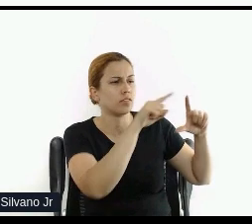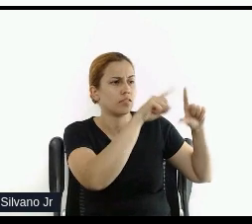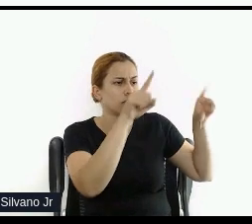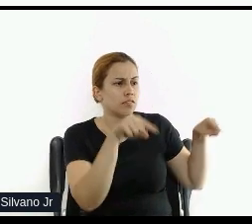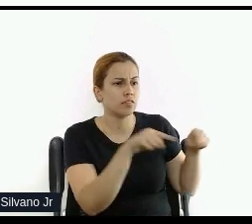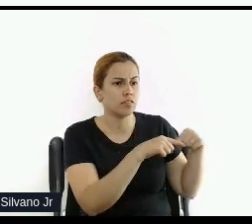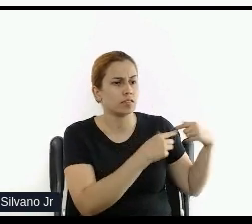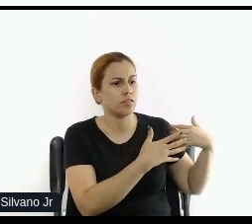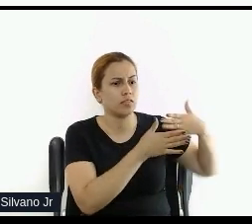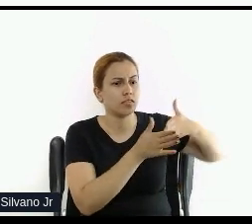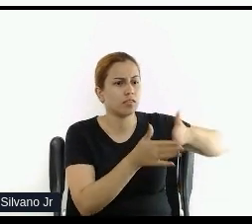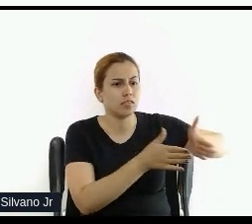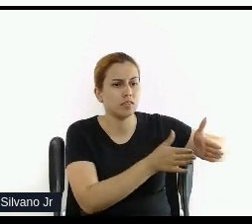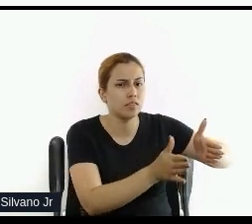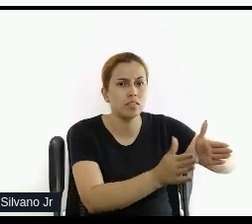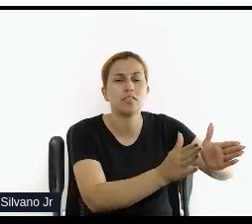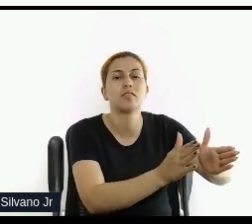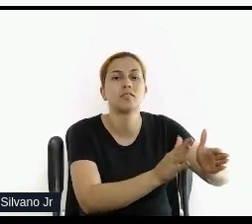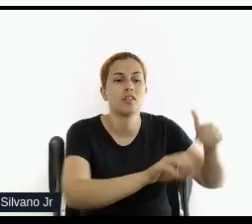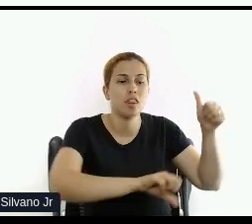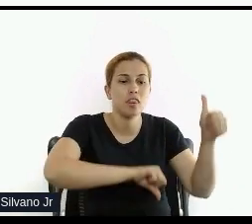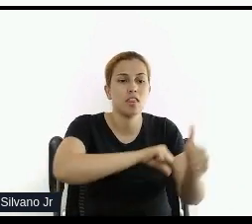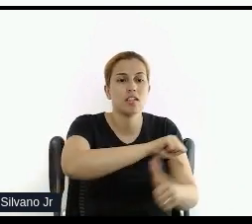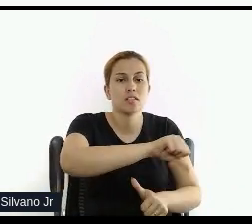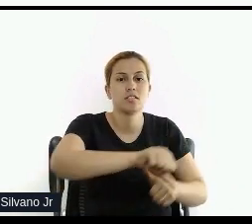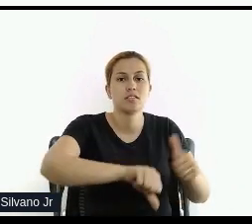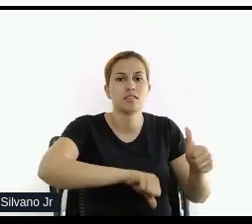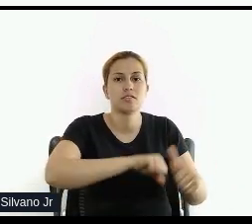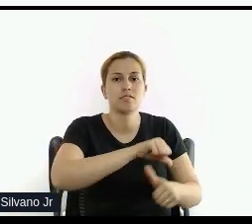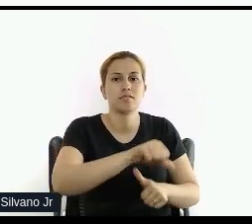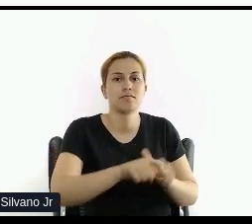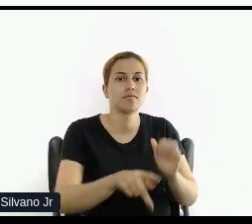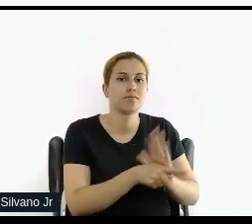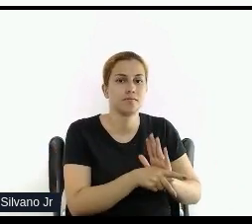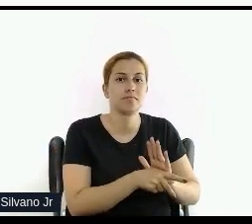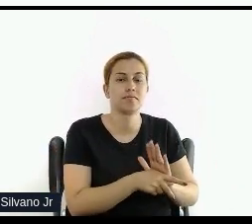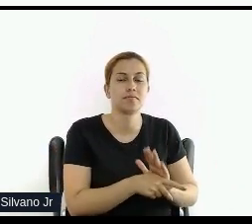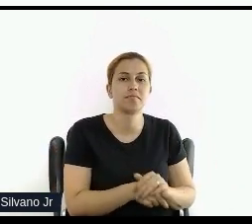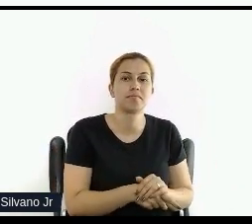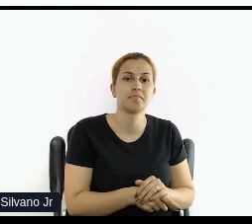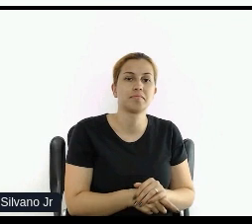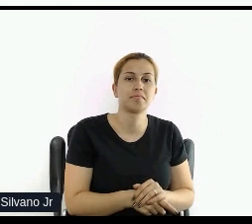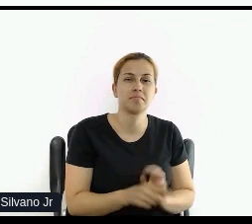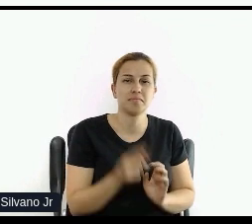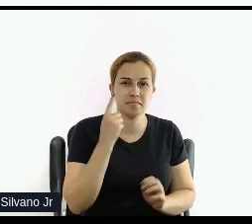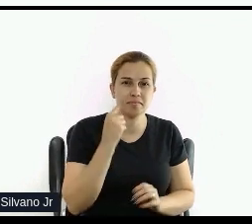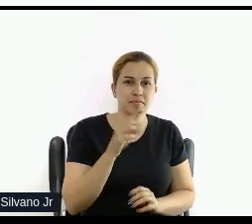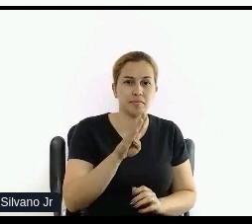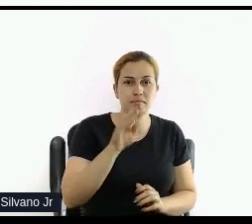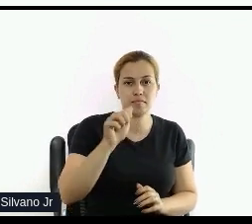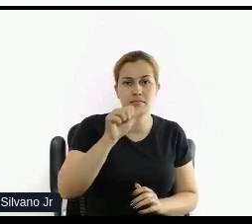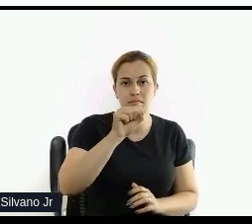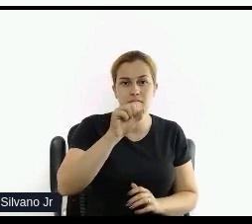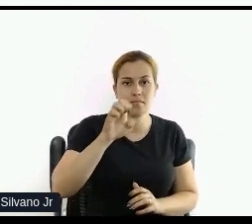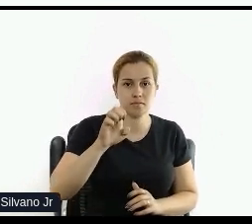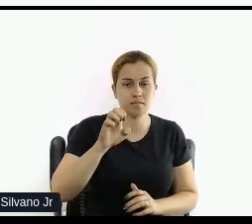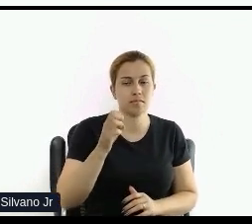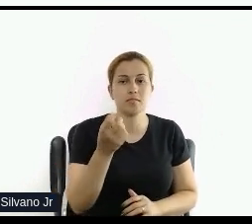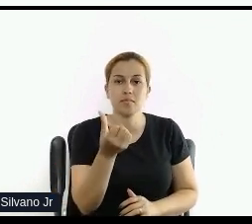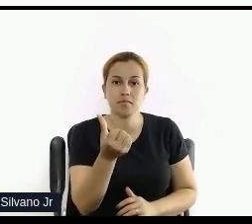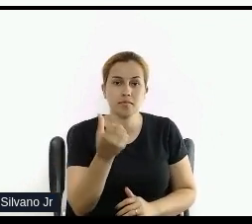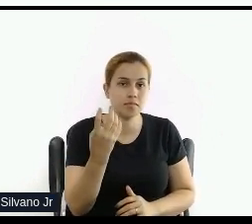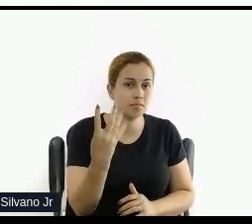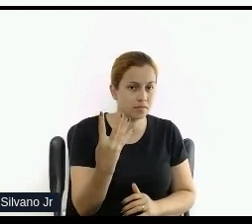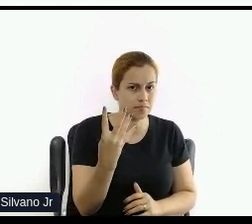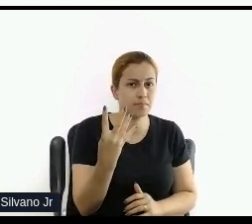ela transforma essa imagem em um formato de base 64. Em resumo, né, está transformando essa imagem em uma série de